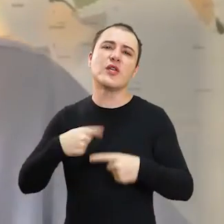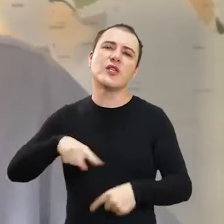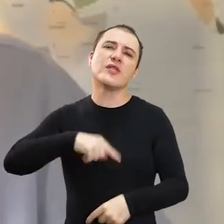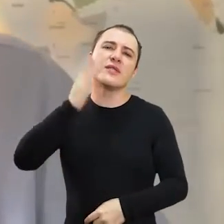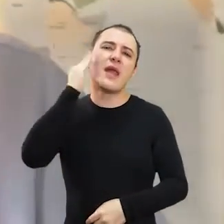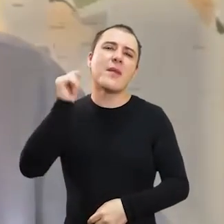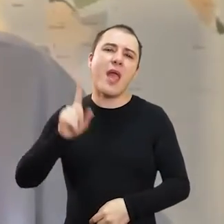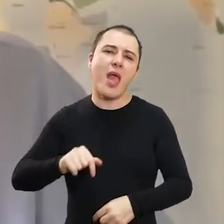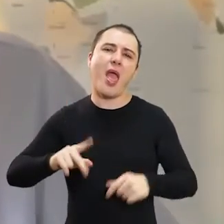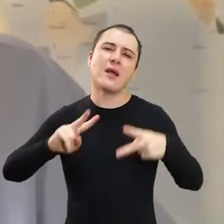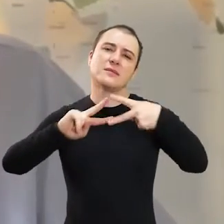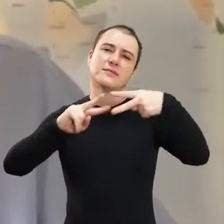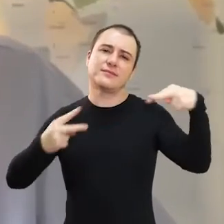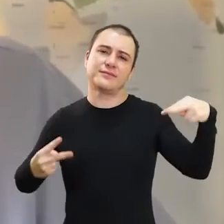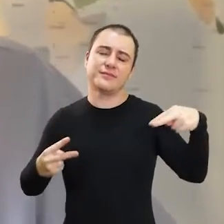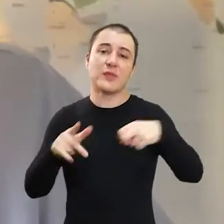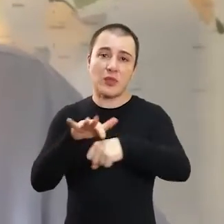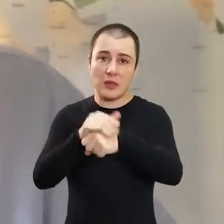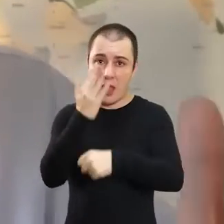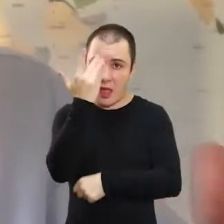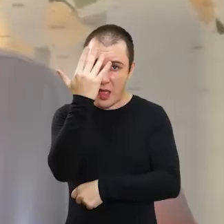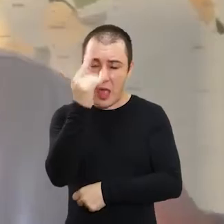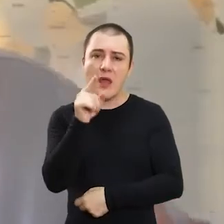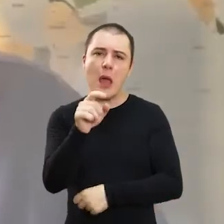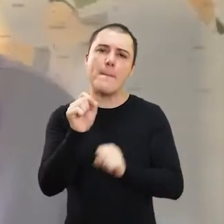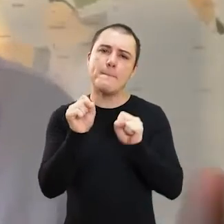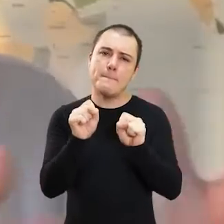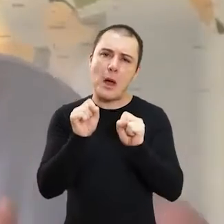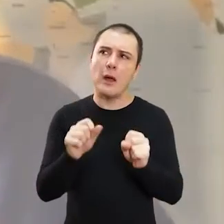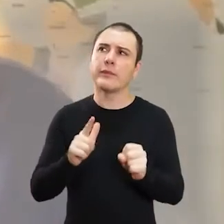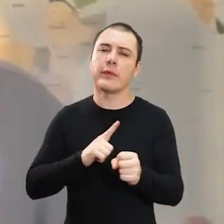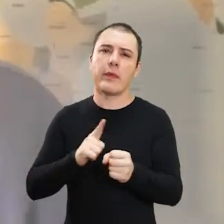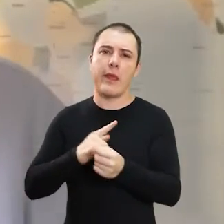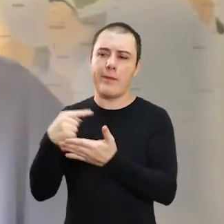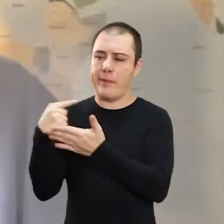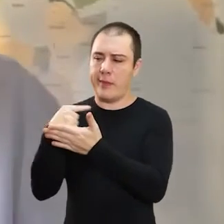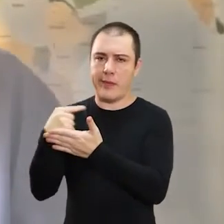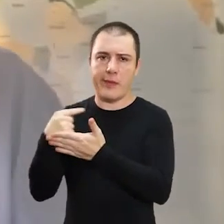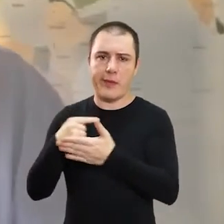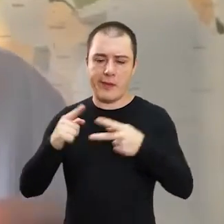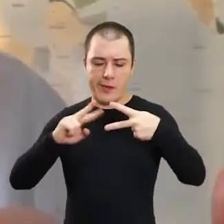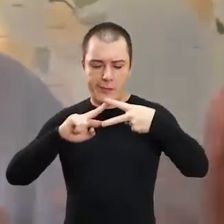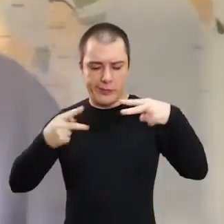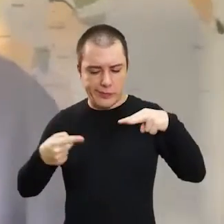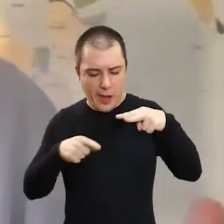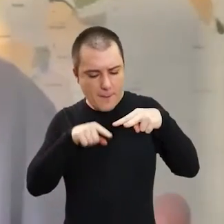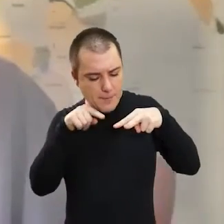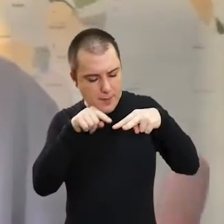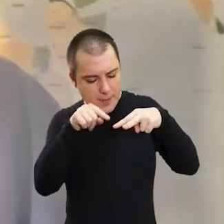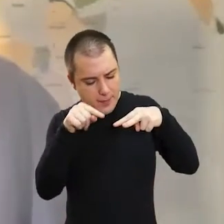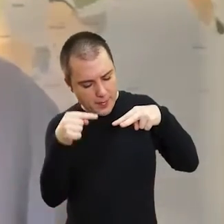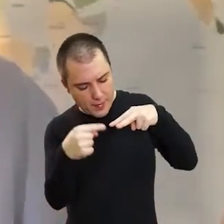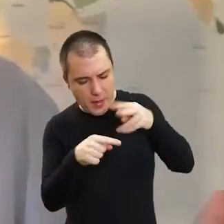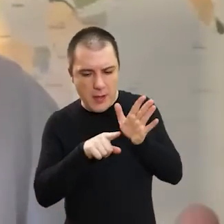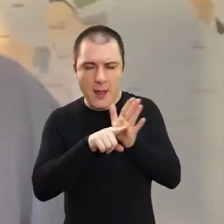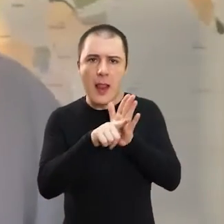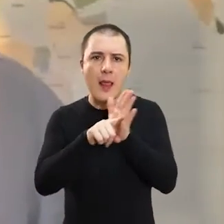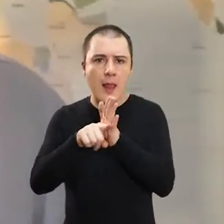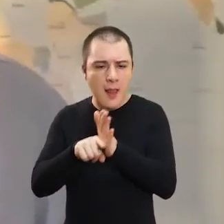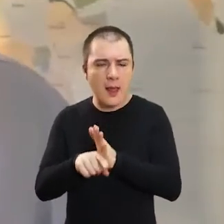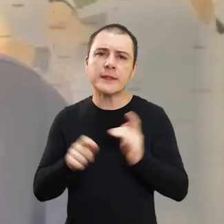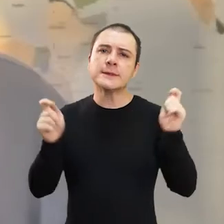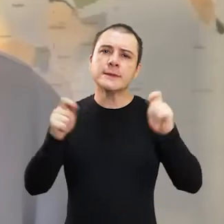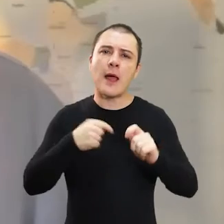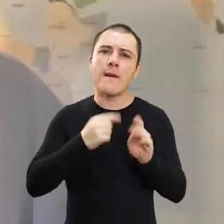é genética, né? O glaucoma, hoje, você pode até fazer alguns testes gênicos, você testar, né? E